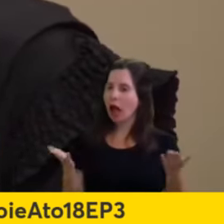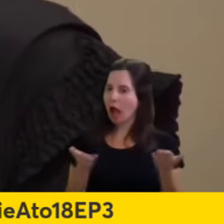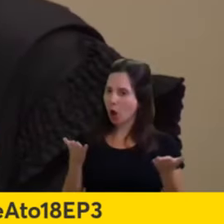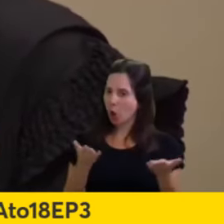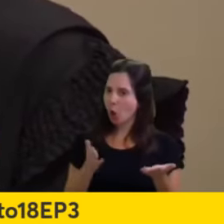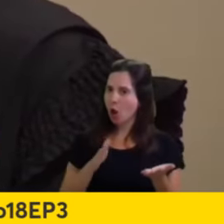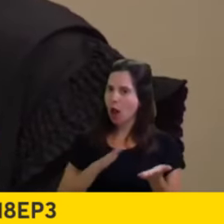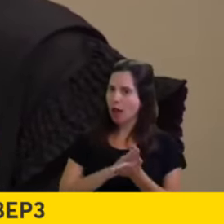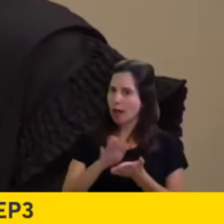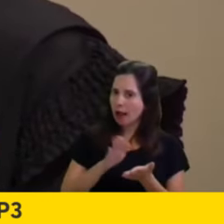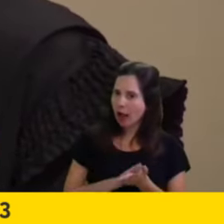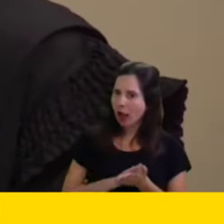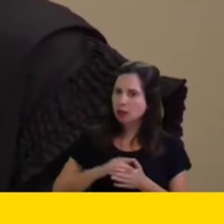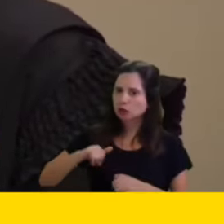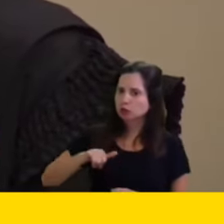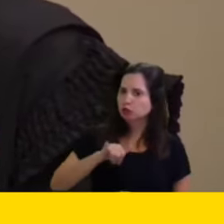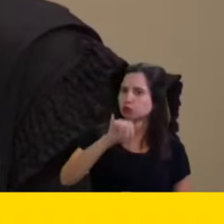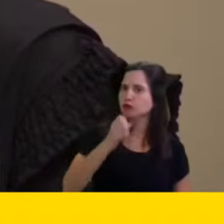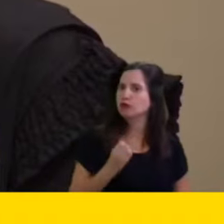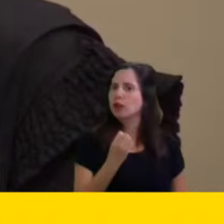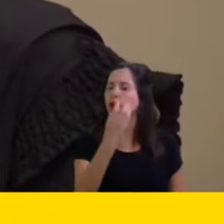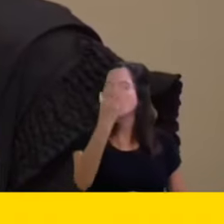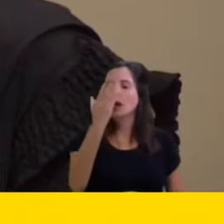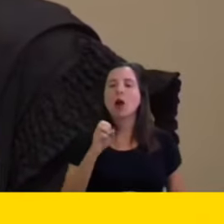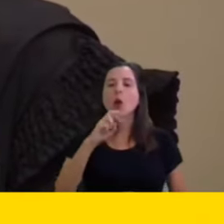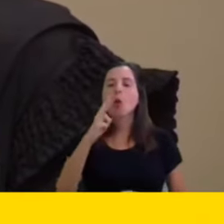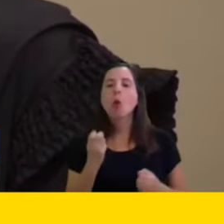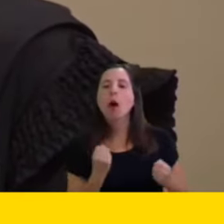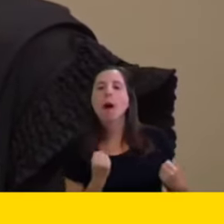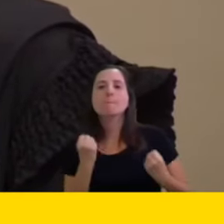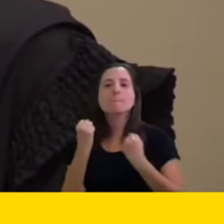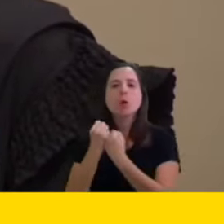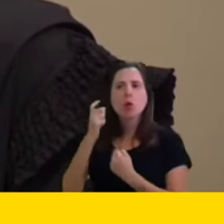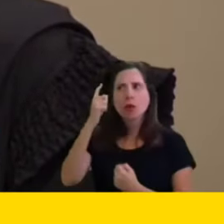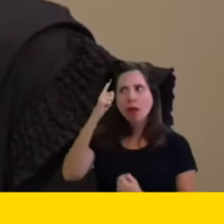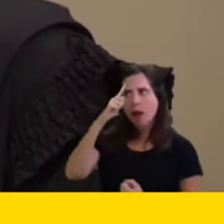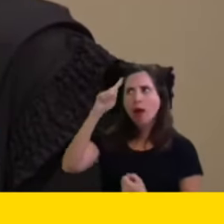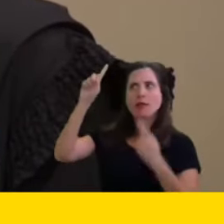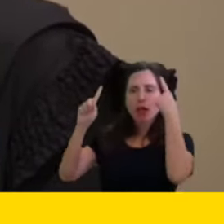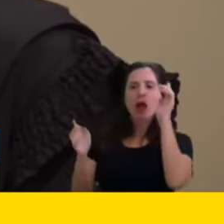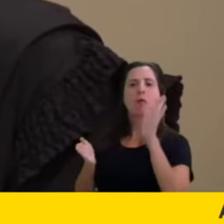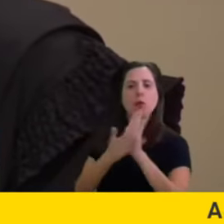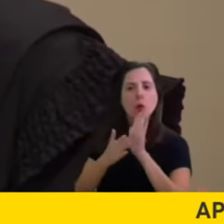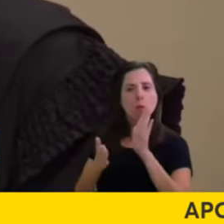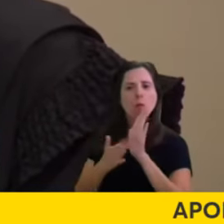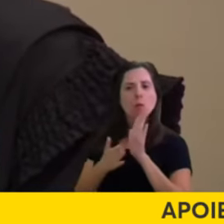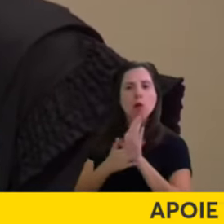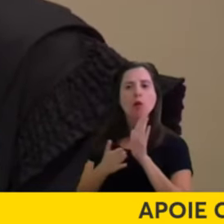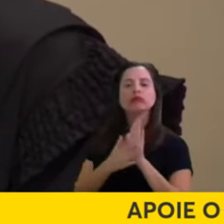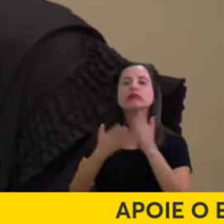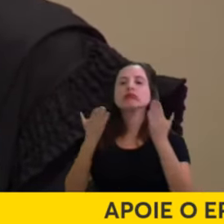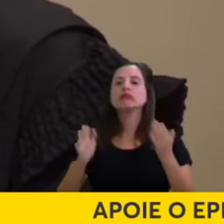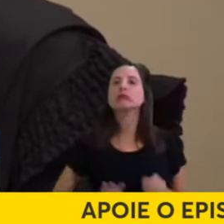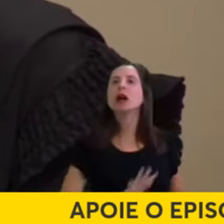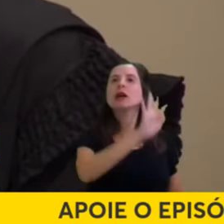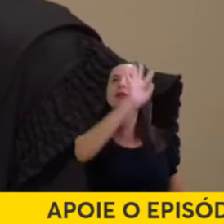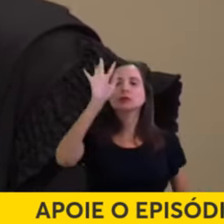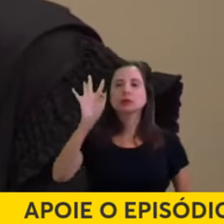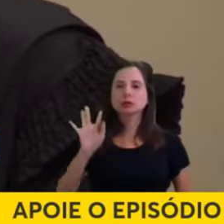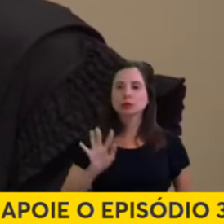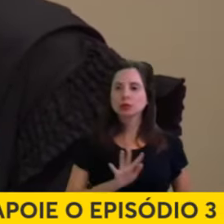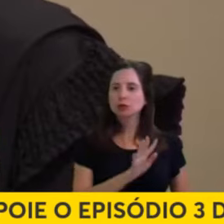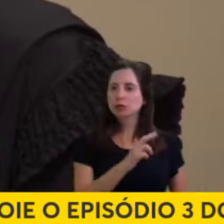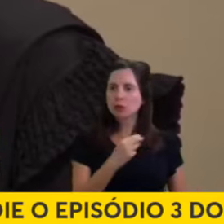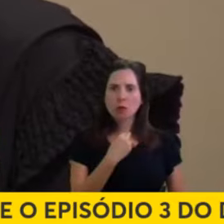nacional para reuniões conversas e demonstração de apoio à ideia devem considerar a vastidão do âmbito nacional não se pode exigir de